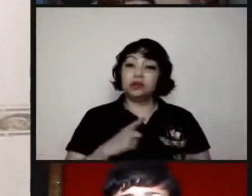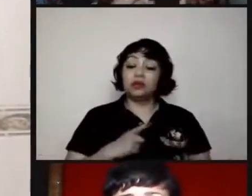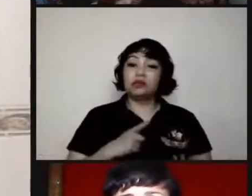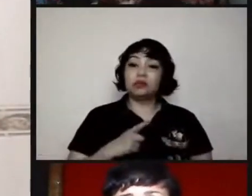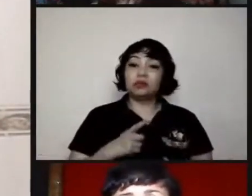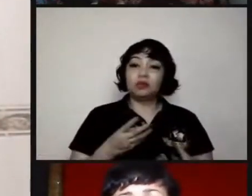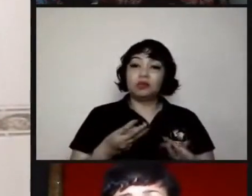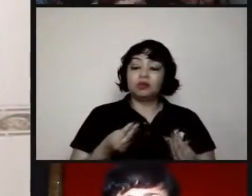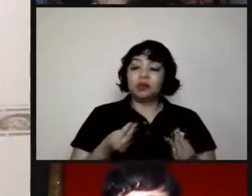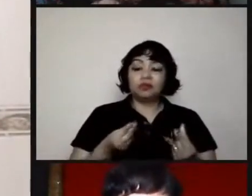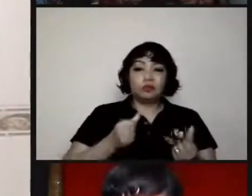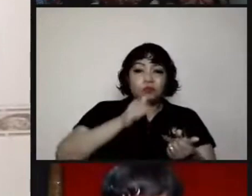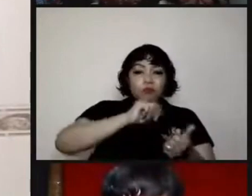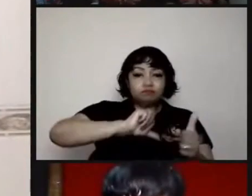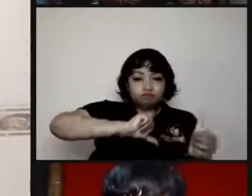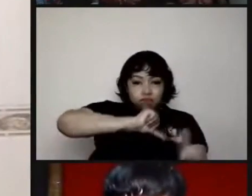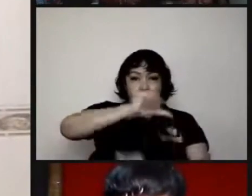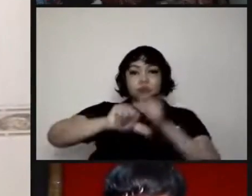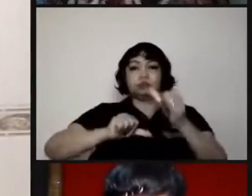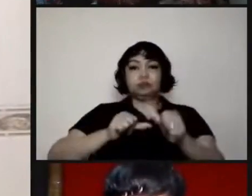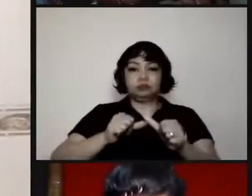Houve um salto ali, né? Um momento em que